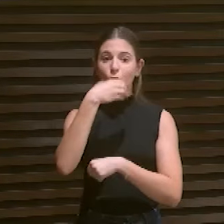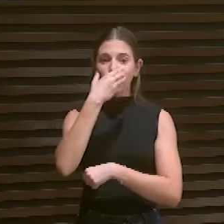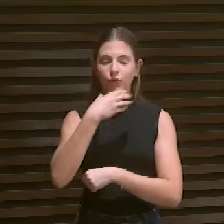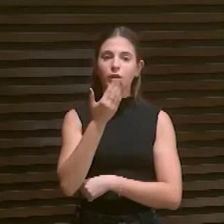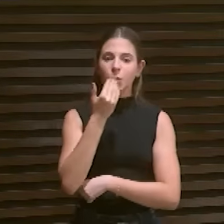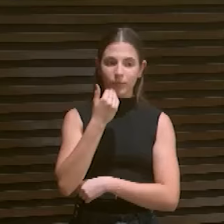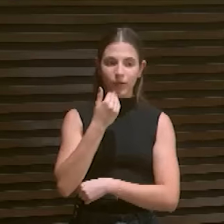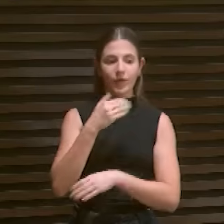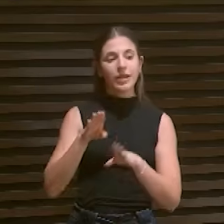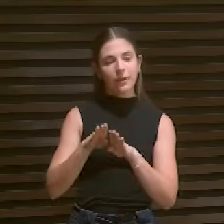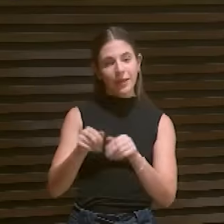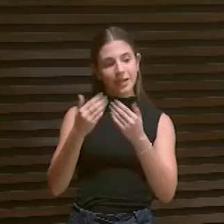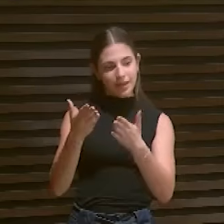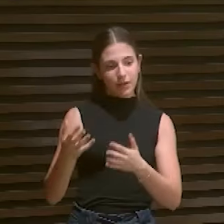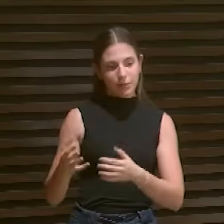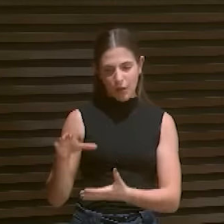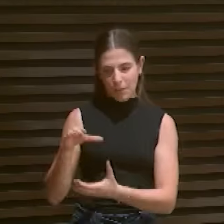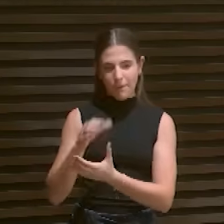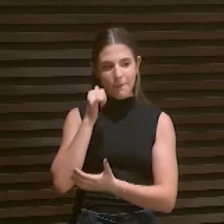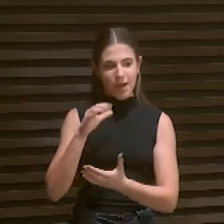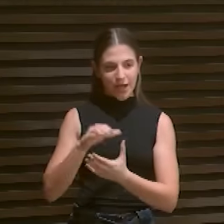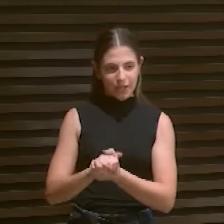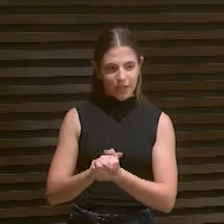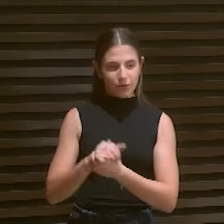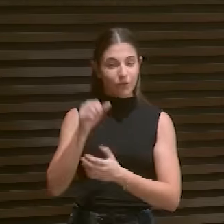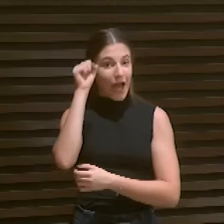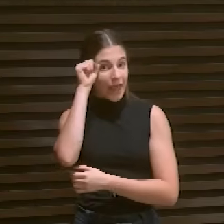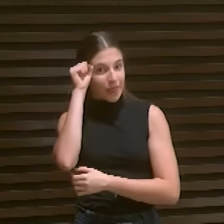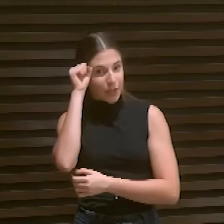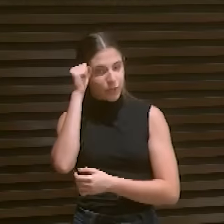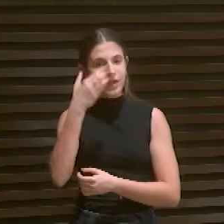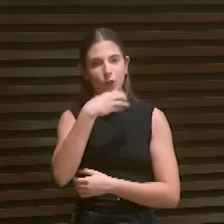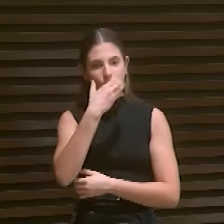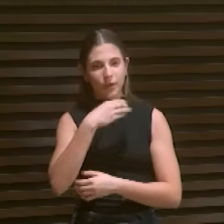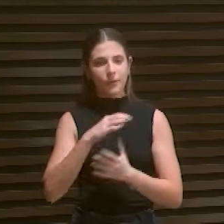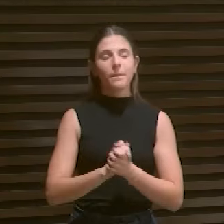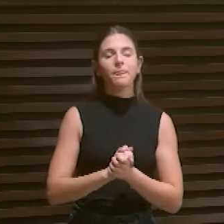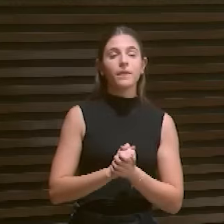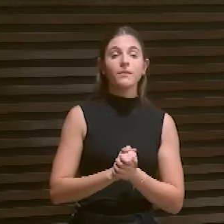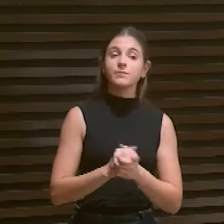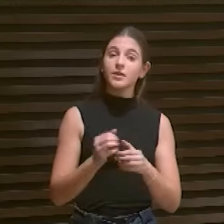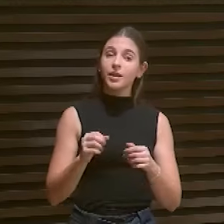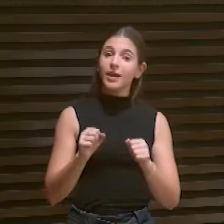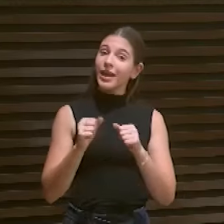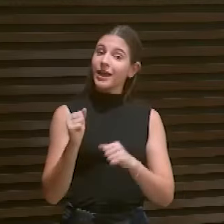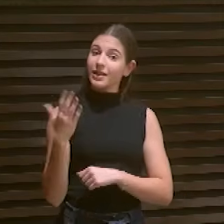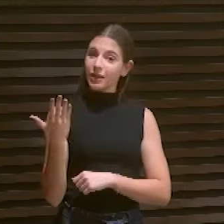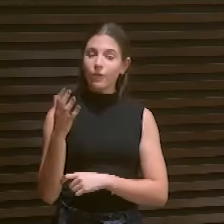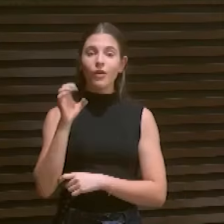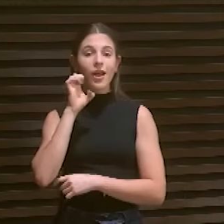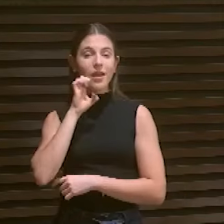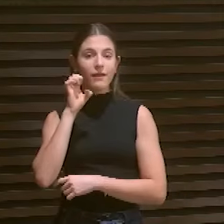ele comeu. Então, Eva desobedeceu a única ordem que Deus havia dado